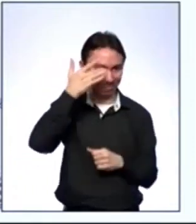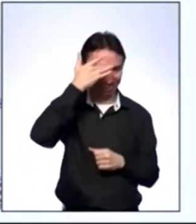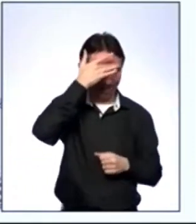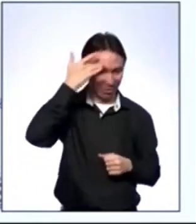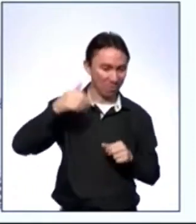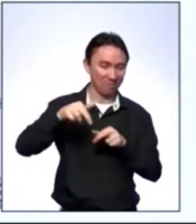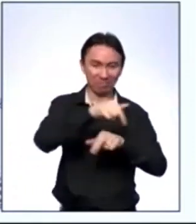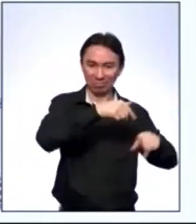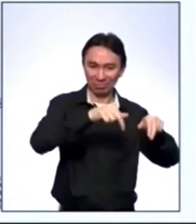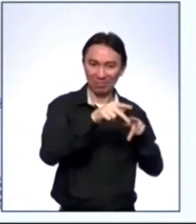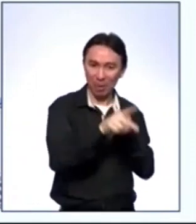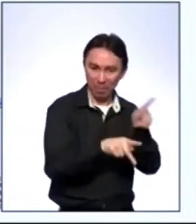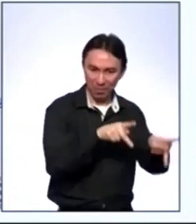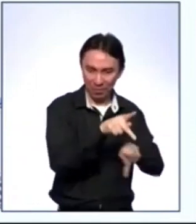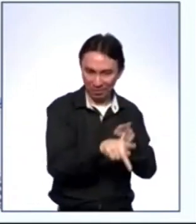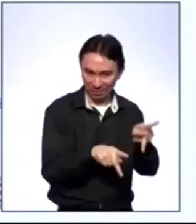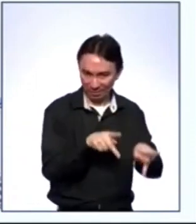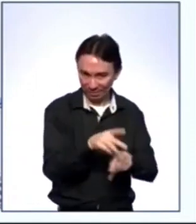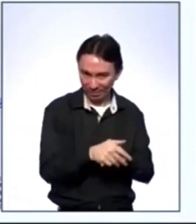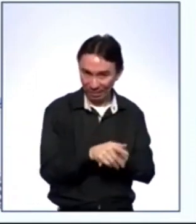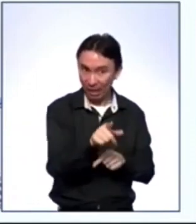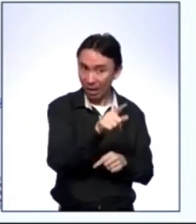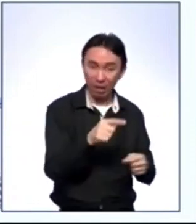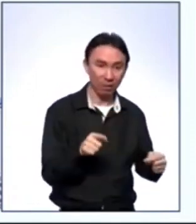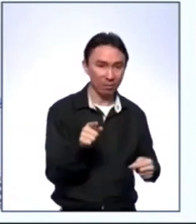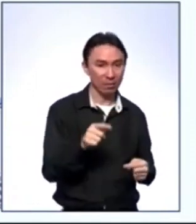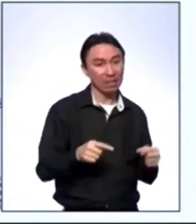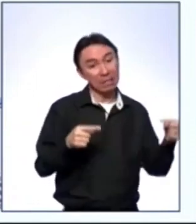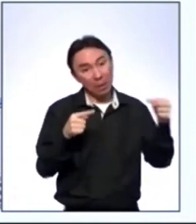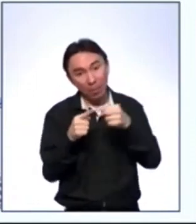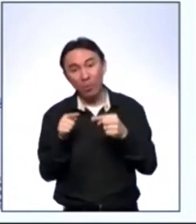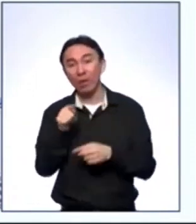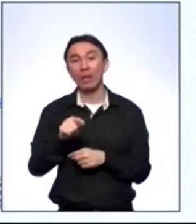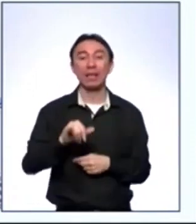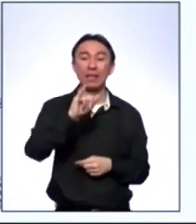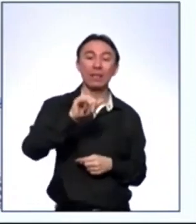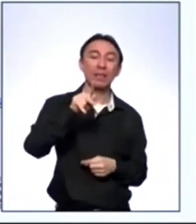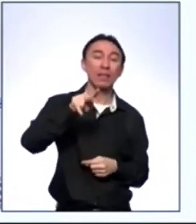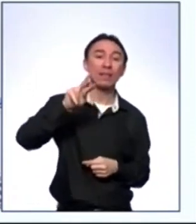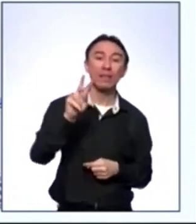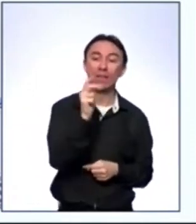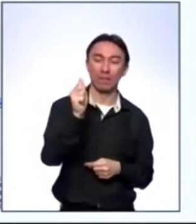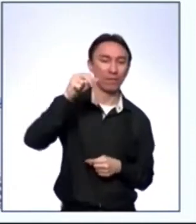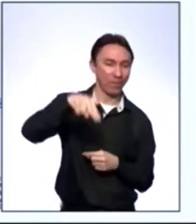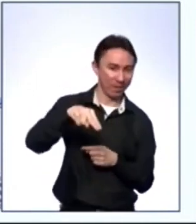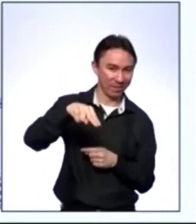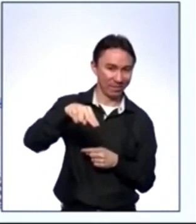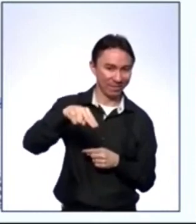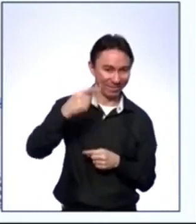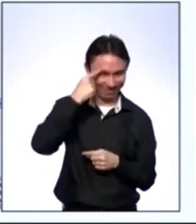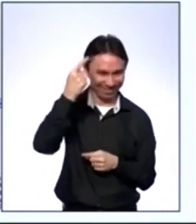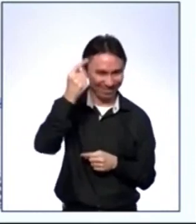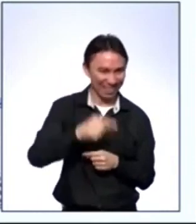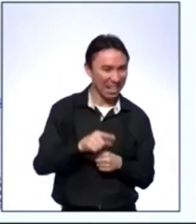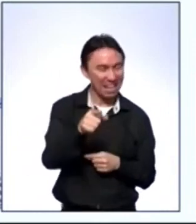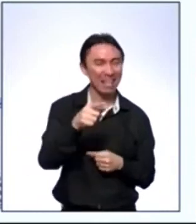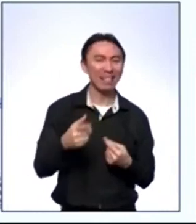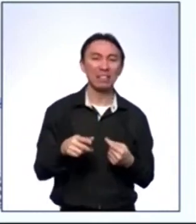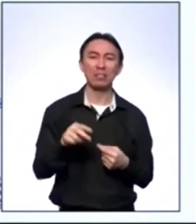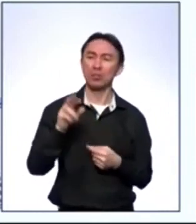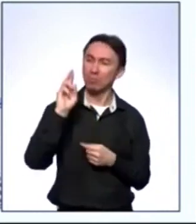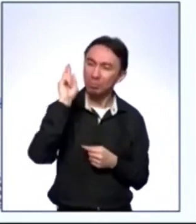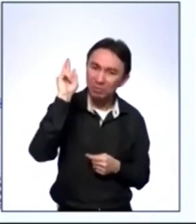conceituação, segundo um organismo responsável por julgar, inclusive, e cuidar